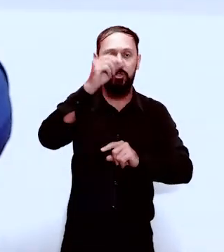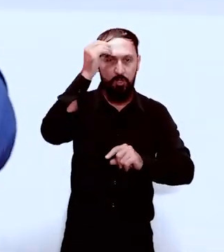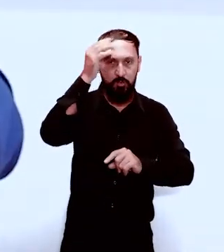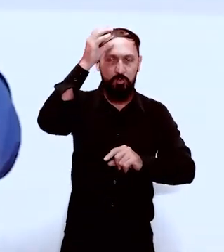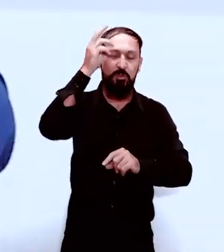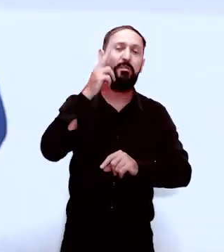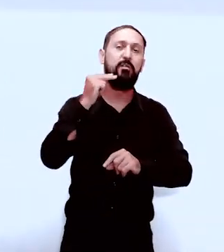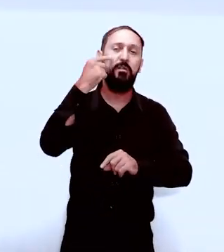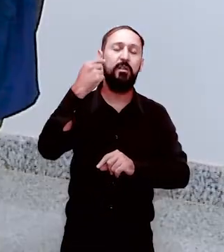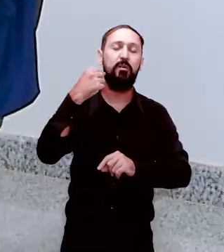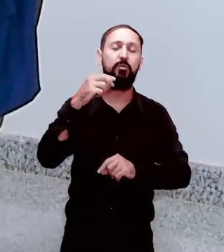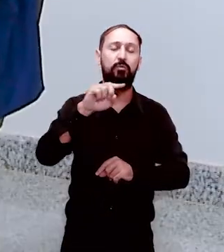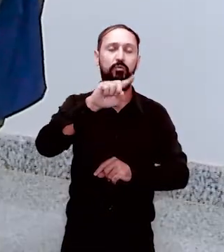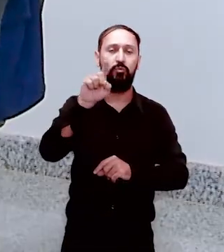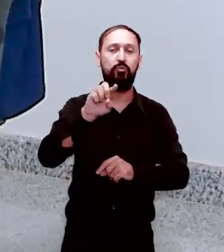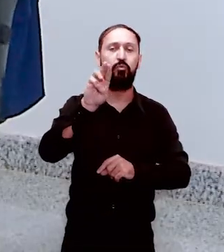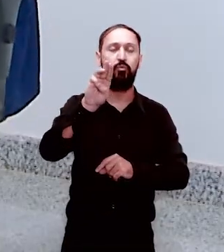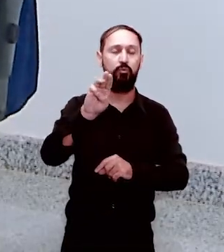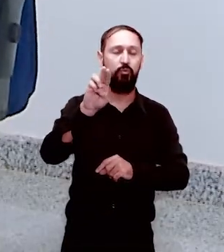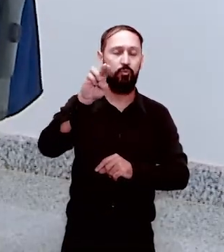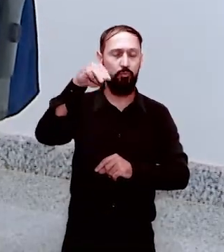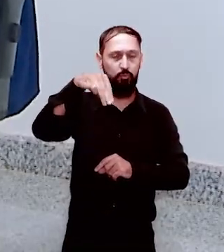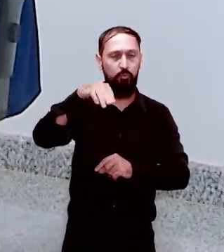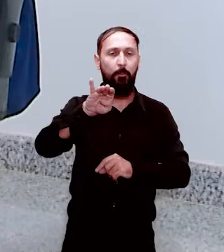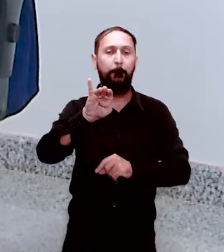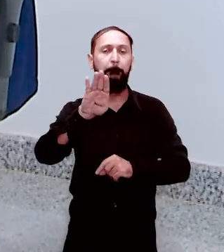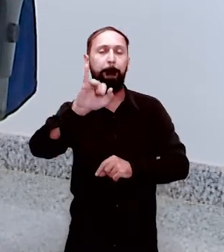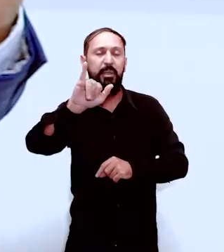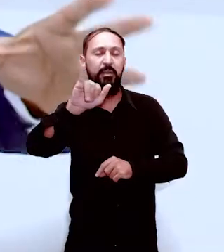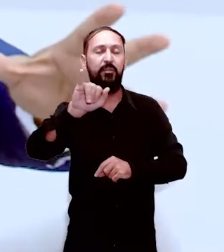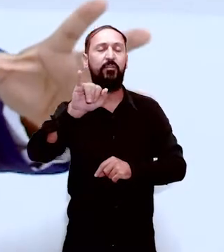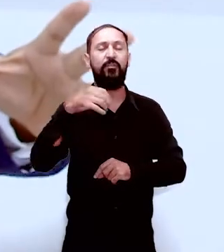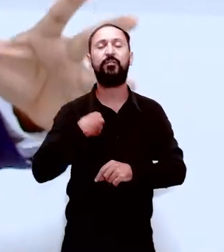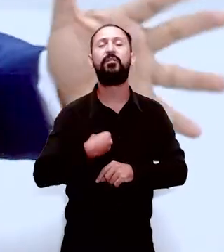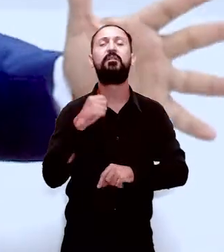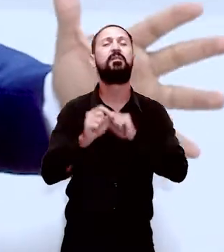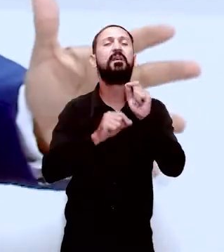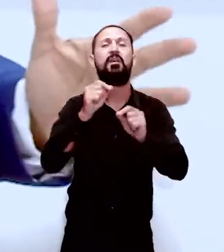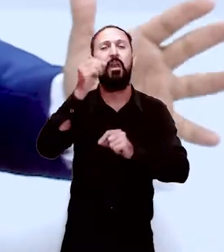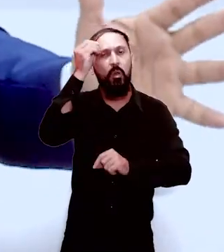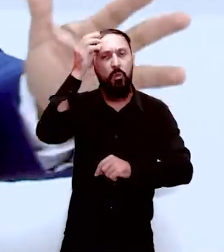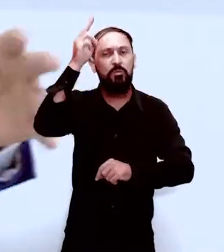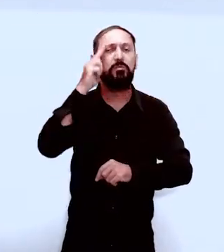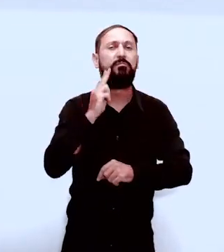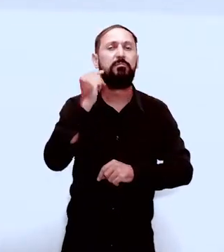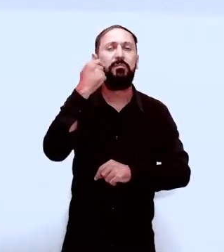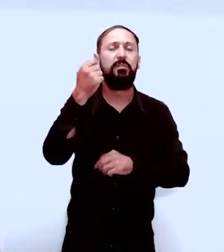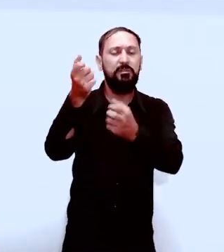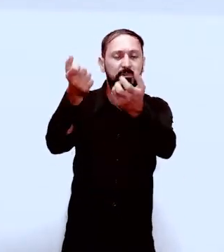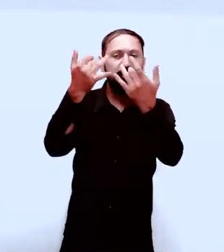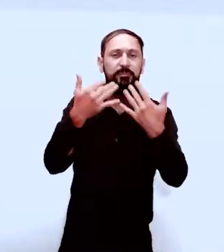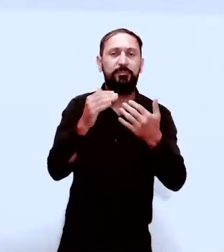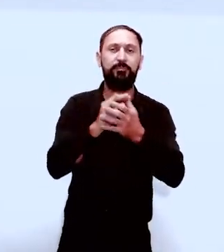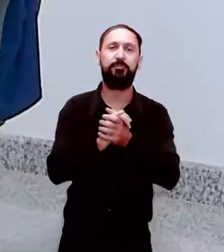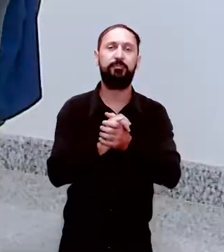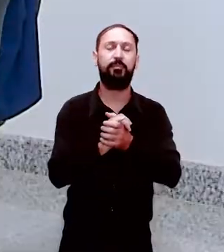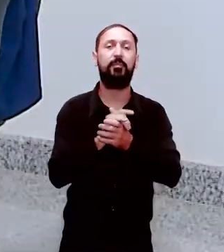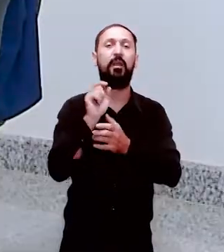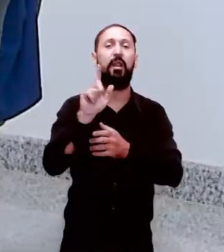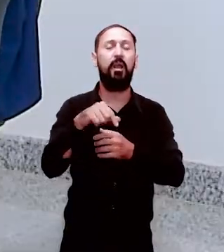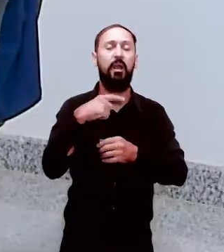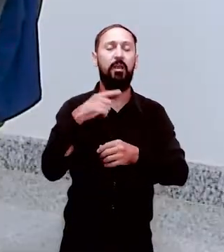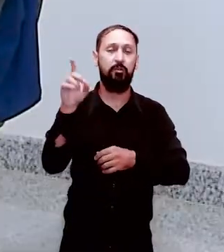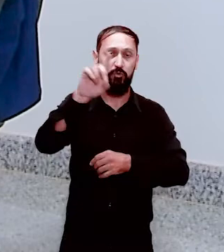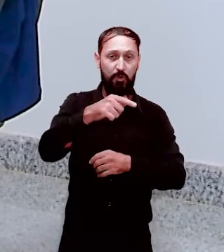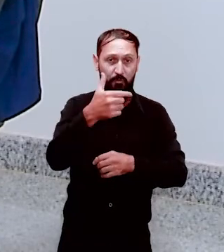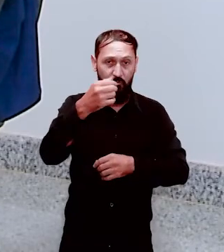que Zumbi vive, explica para quem está nos acompanhando a importância da consciência negra. Afinal, o que é consciência negra, Eugênia? A